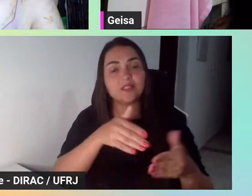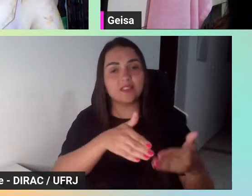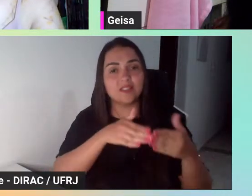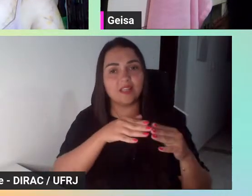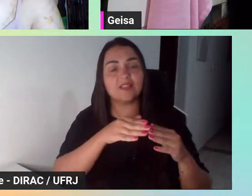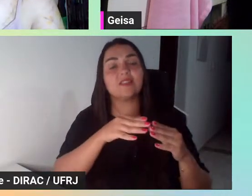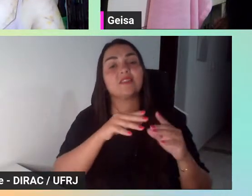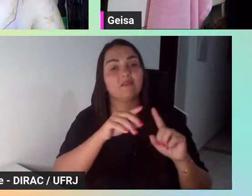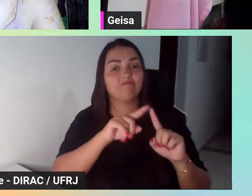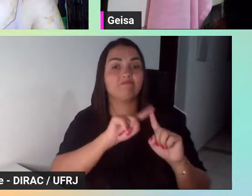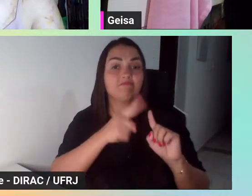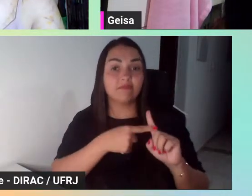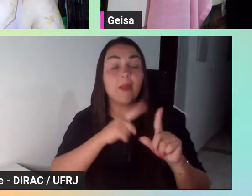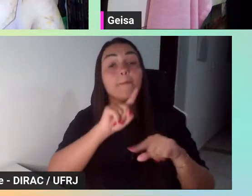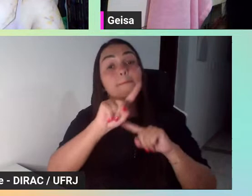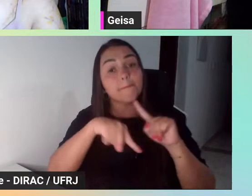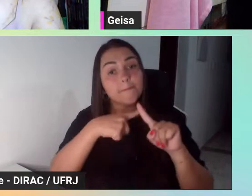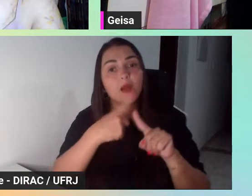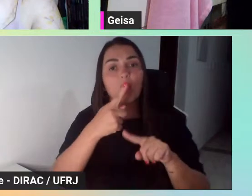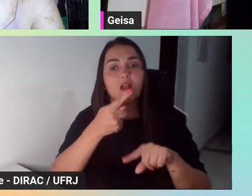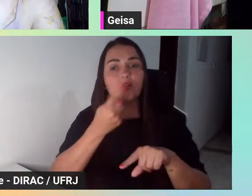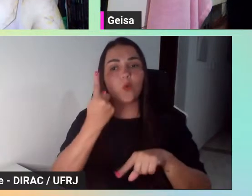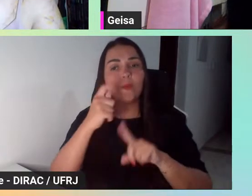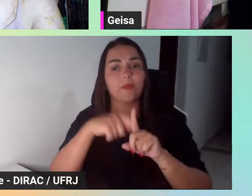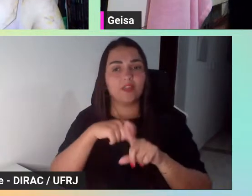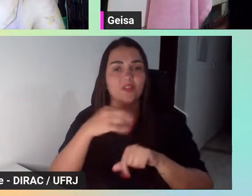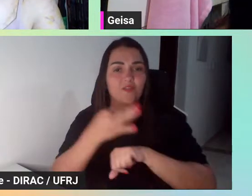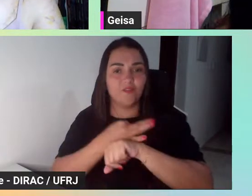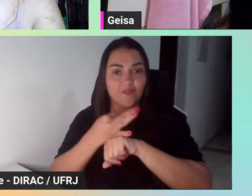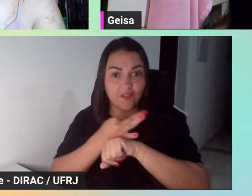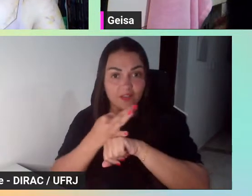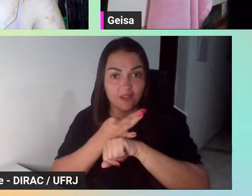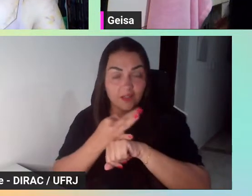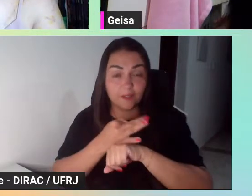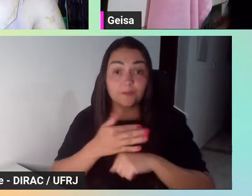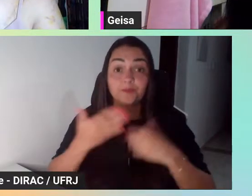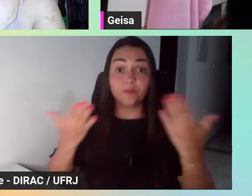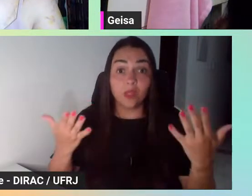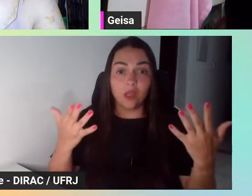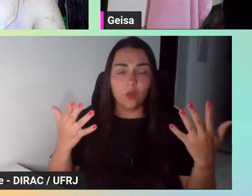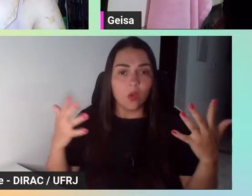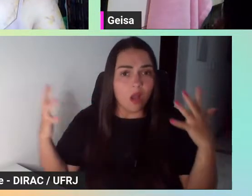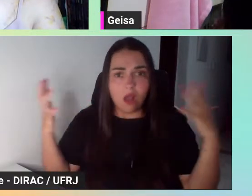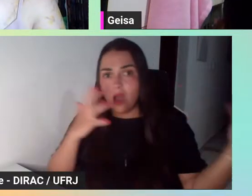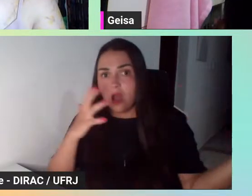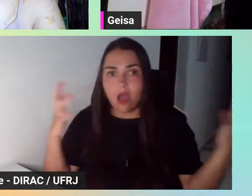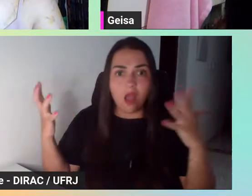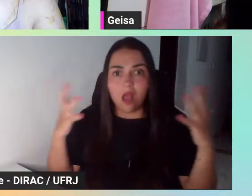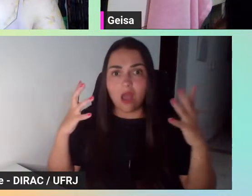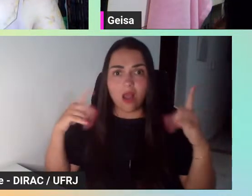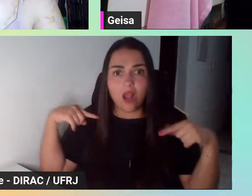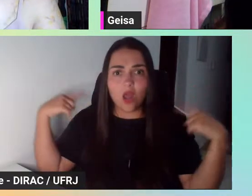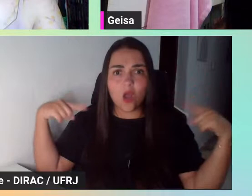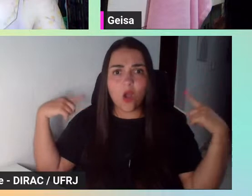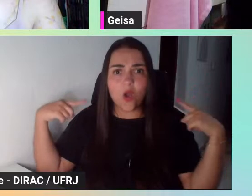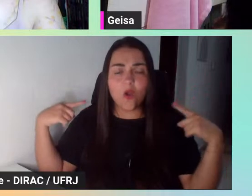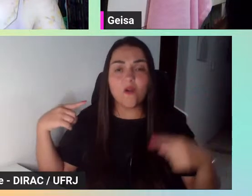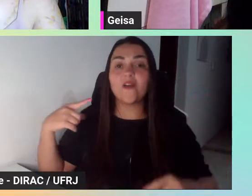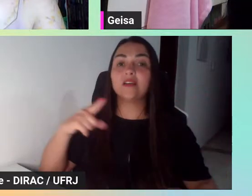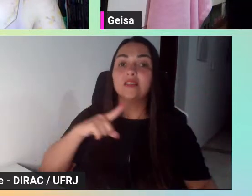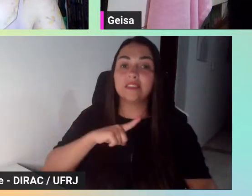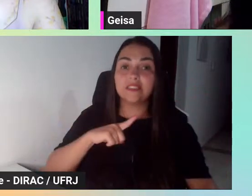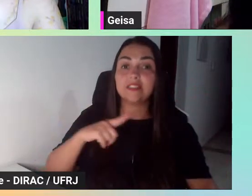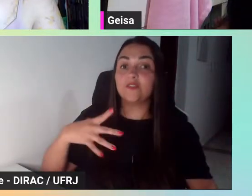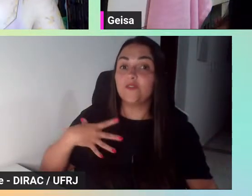de férias. E aí, assim, eu me vi louca, né? Com filho,